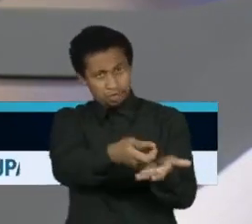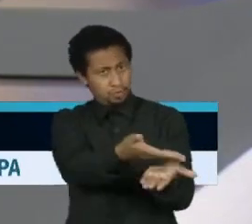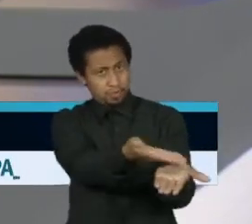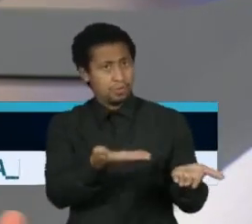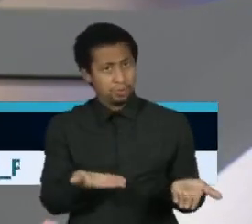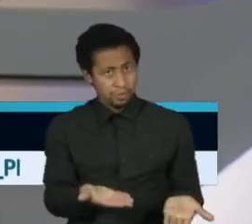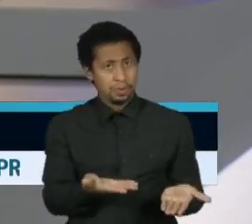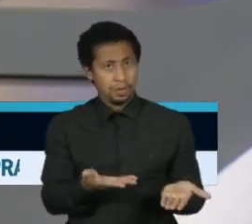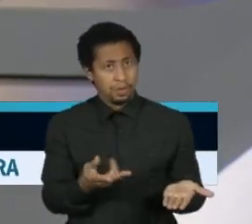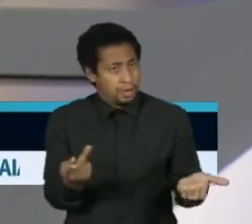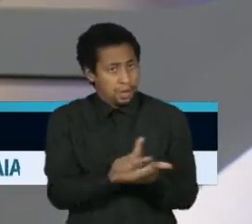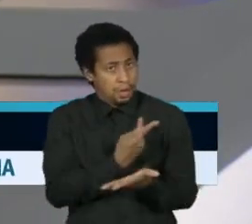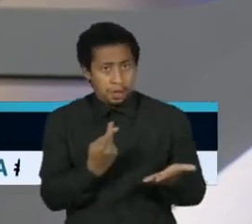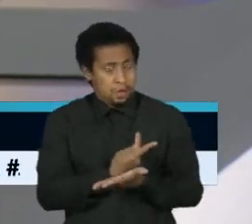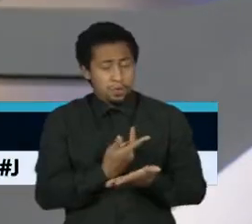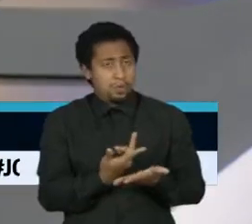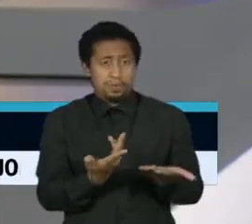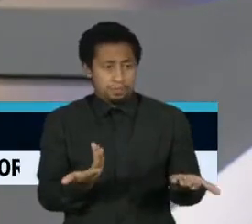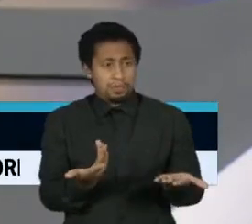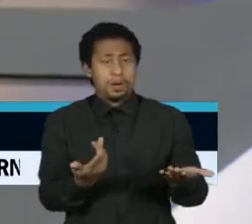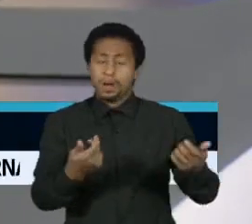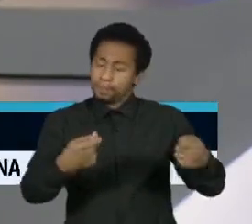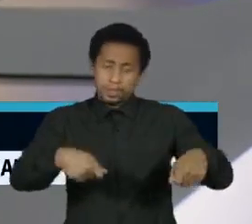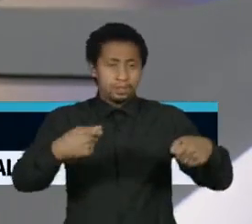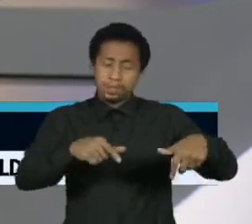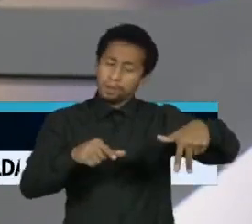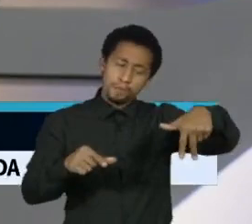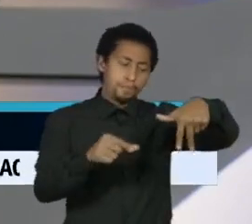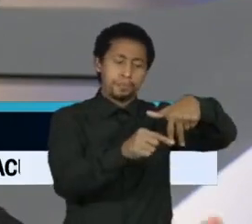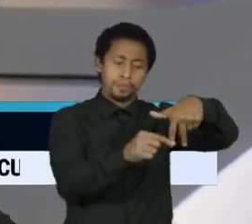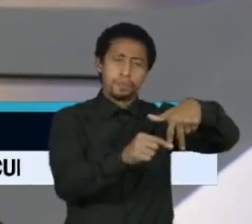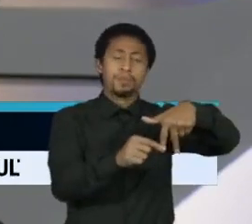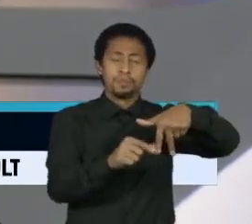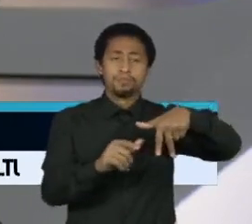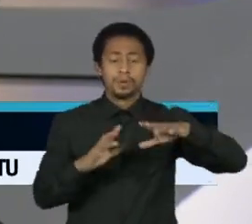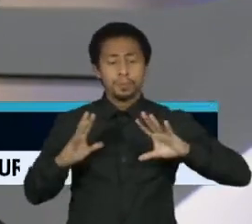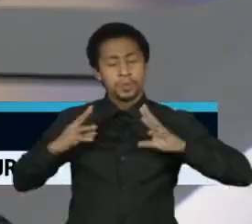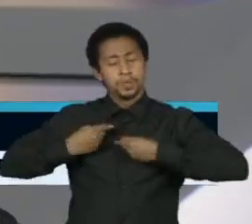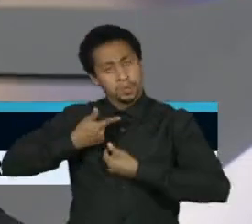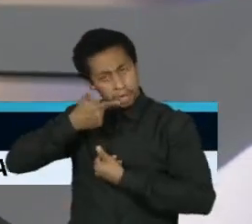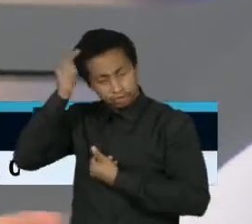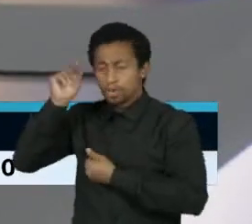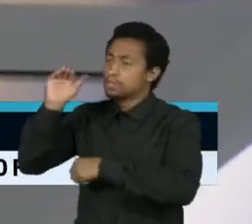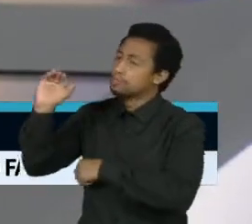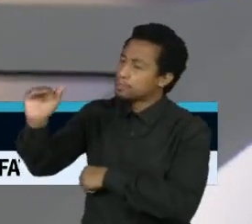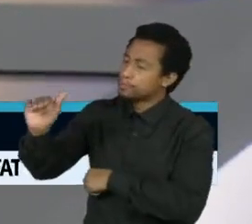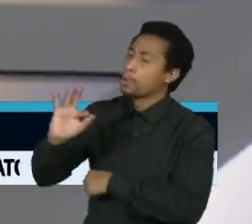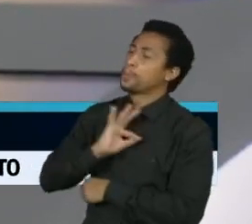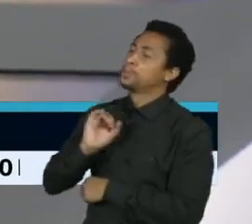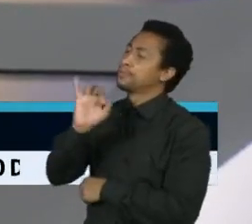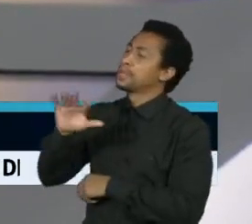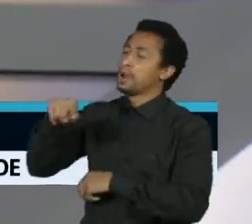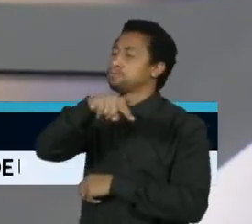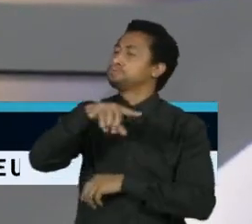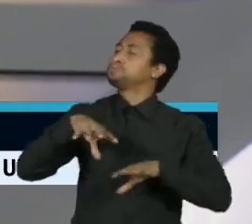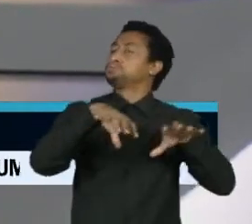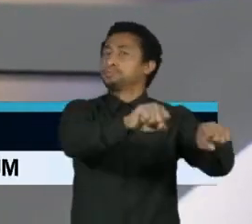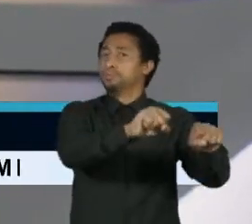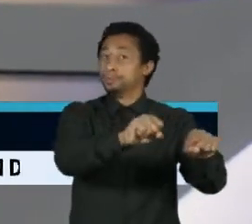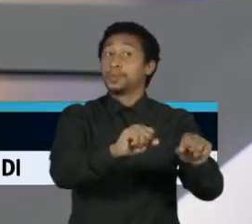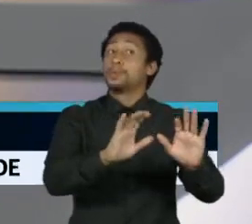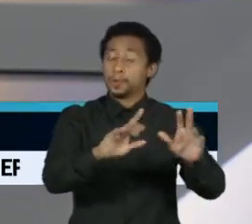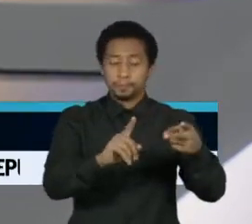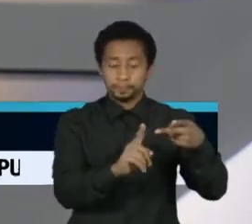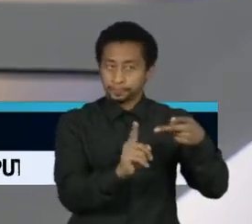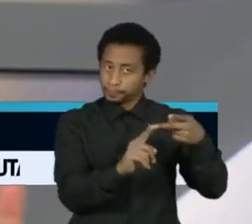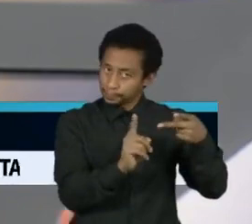pela colocação da tornozeleira, e comunicou à Polícia Federal. Contudo, tem uma segunda coisa nesse processo,